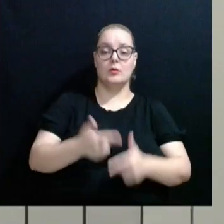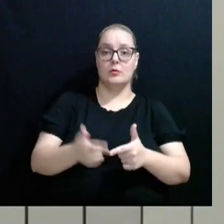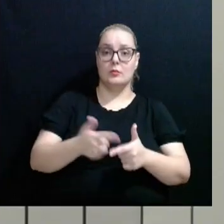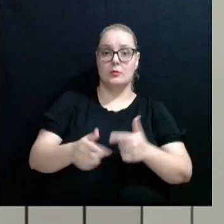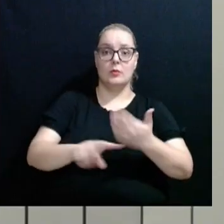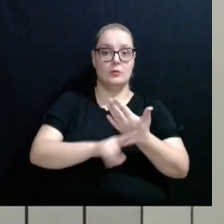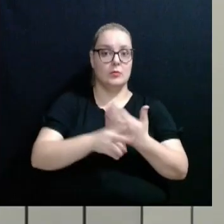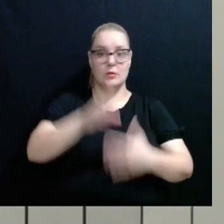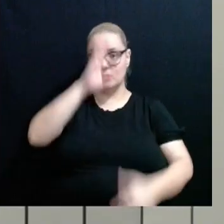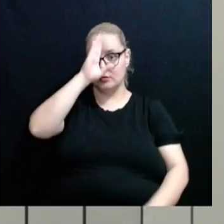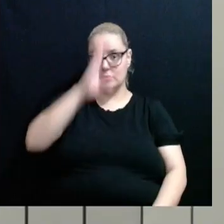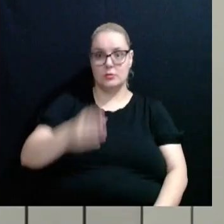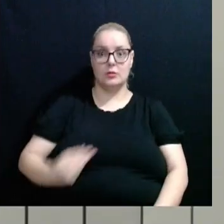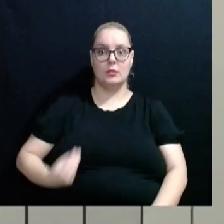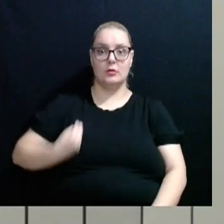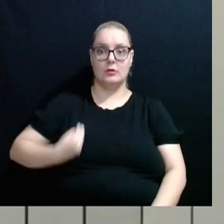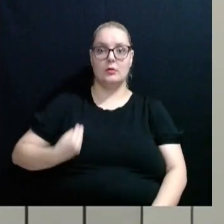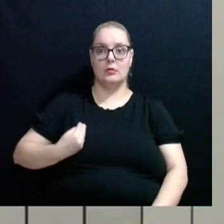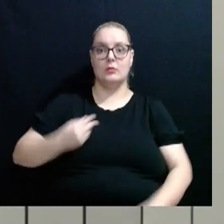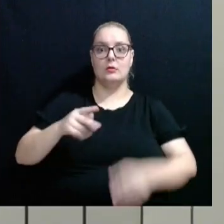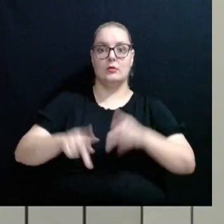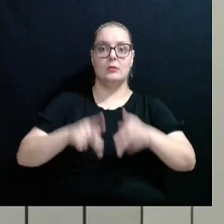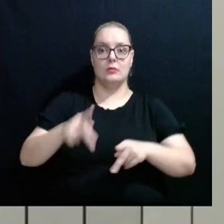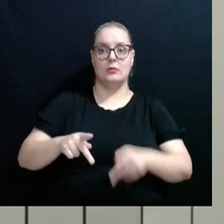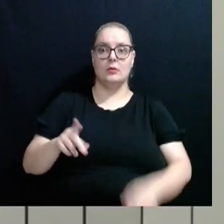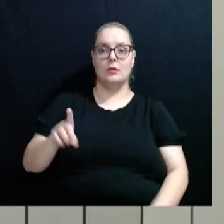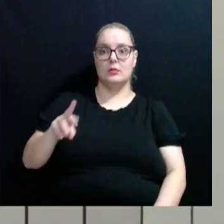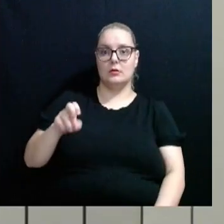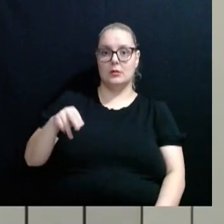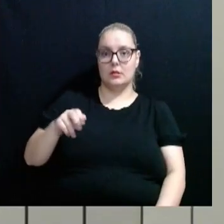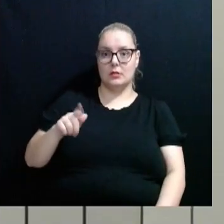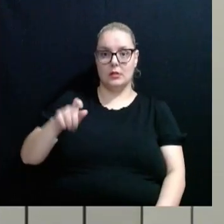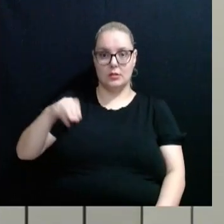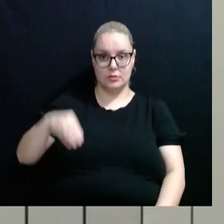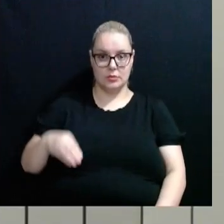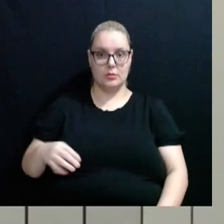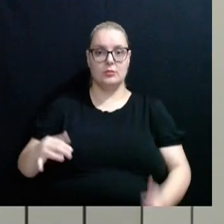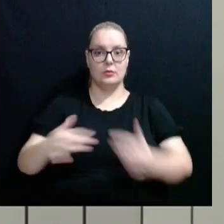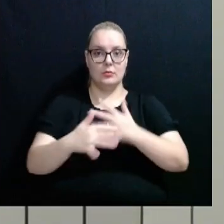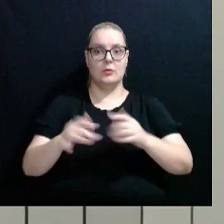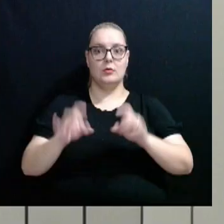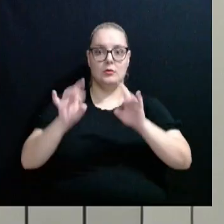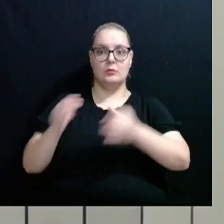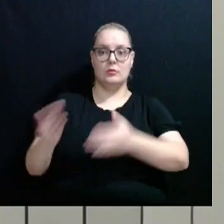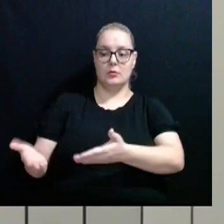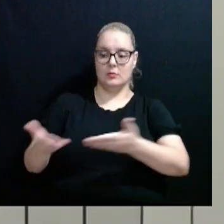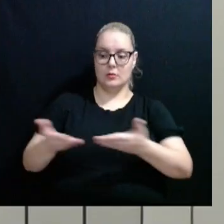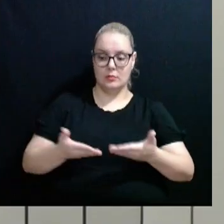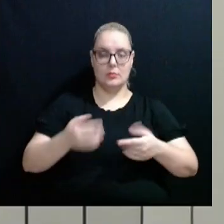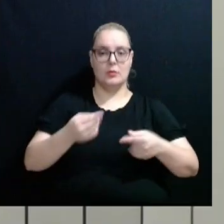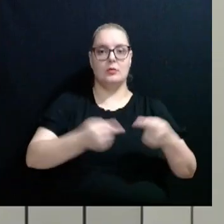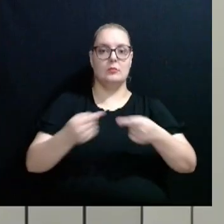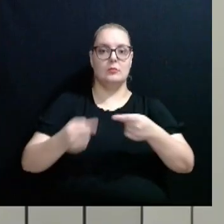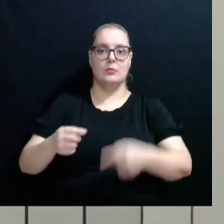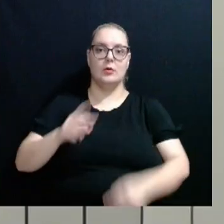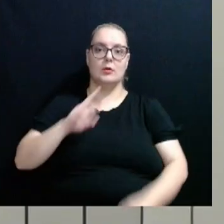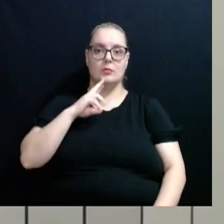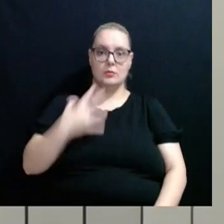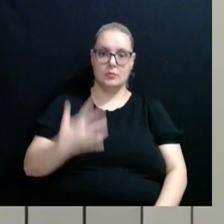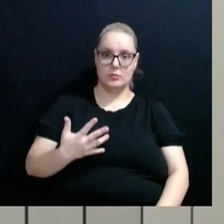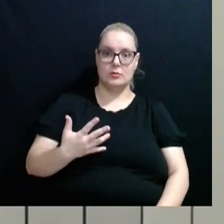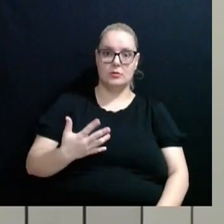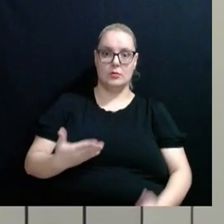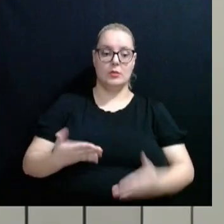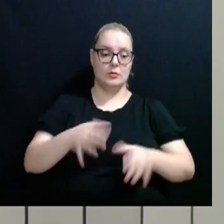vida da população, a drenagem urbana. Um especialista convidado pela casa debateu soluções e trouxe um planejamento de